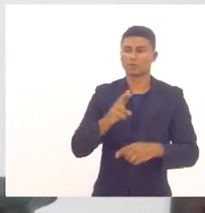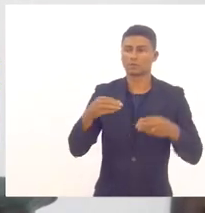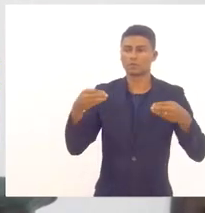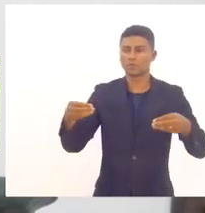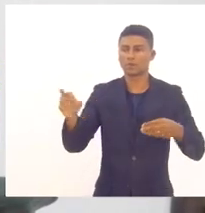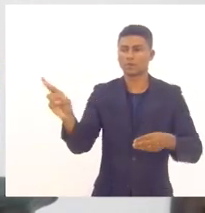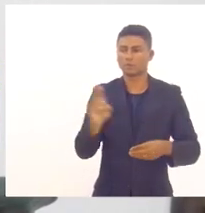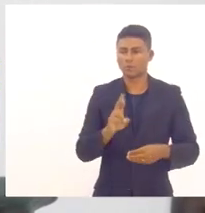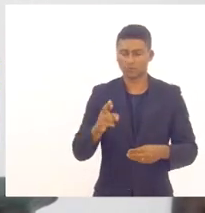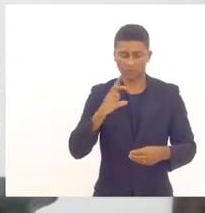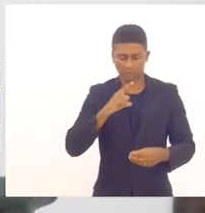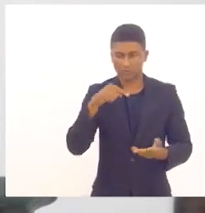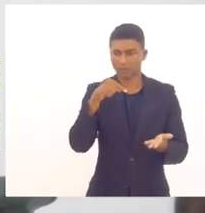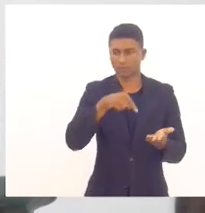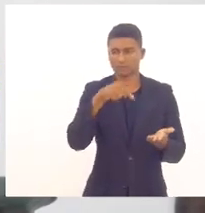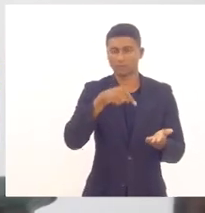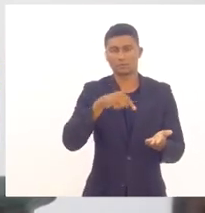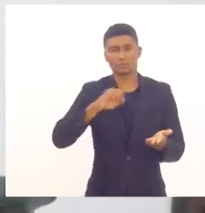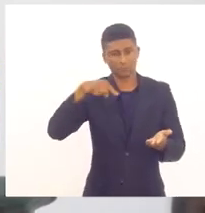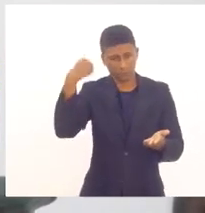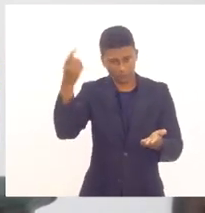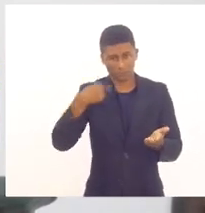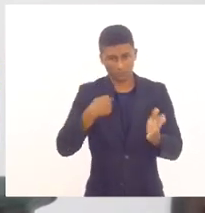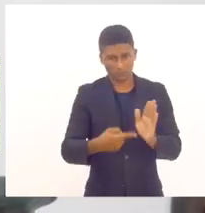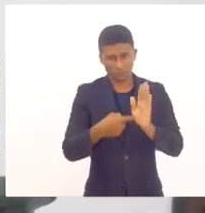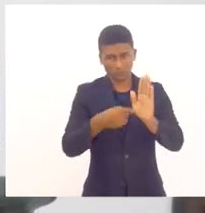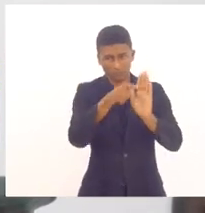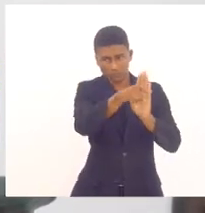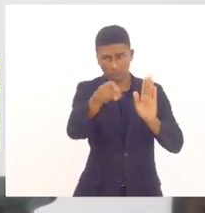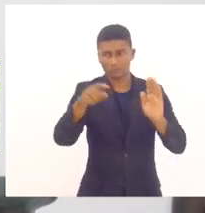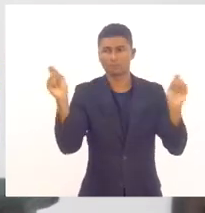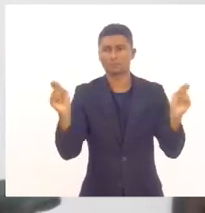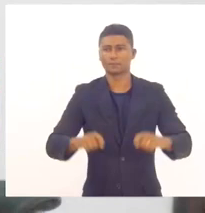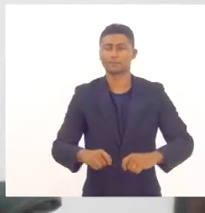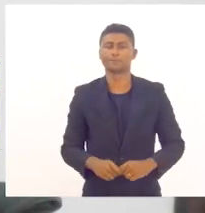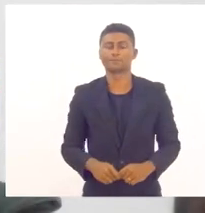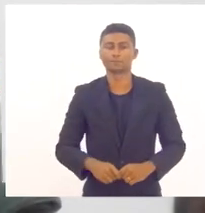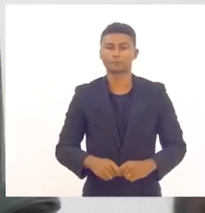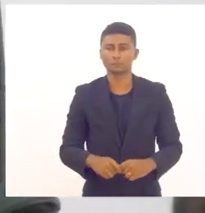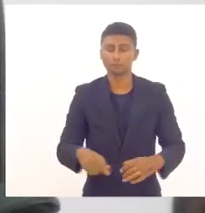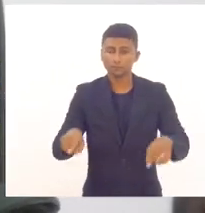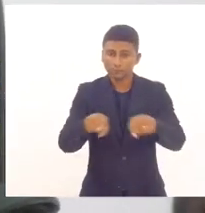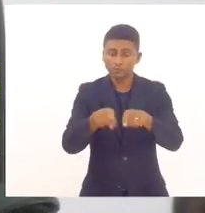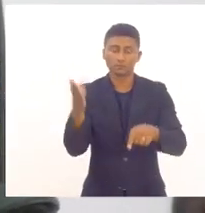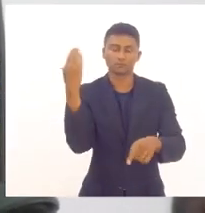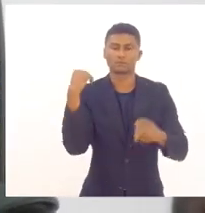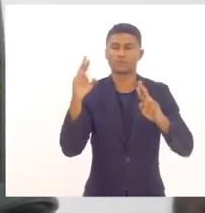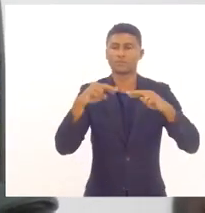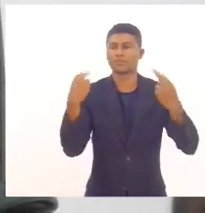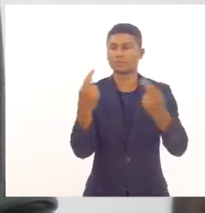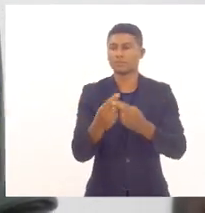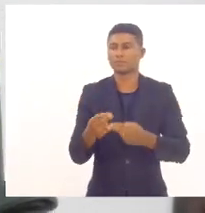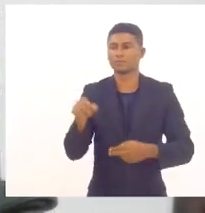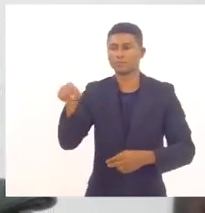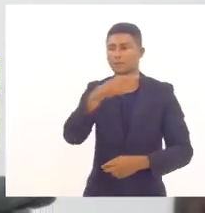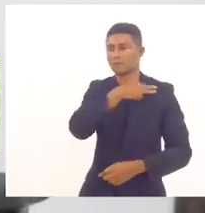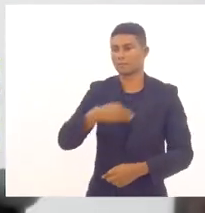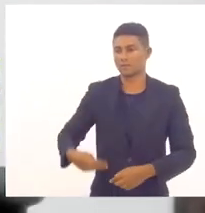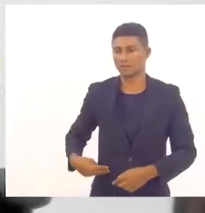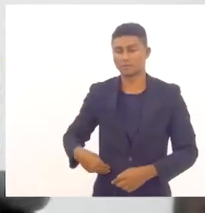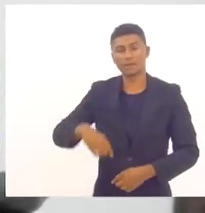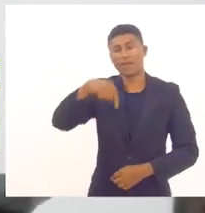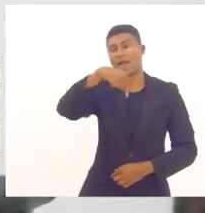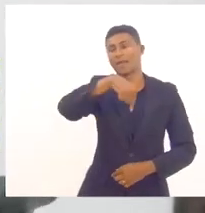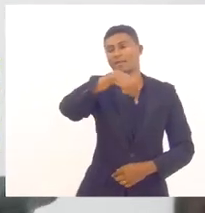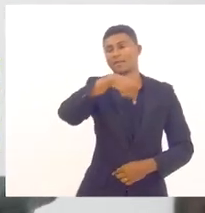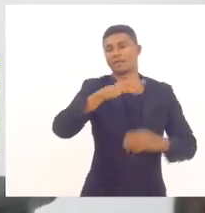Está tudo aqui. Depois eu posso lhe mostrar. Fiz uma reunião com o ministro aqui no